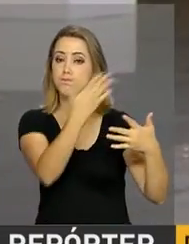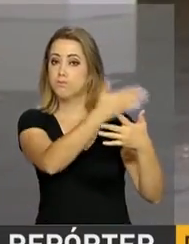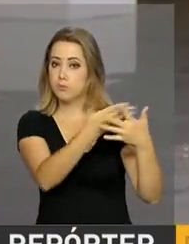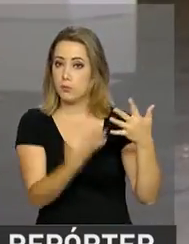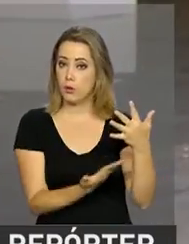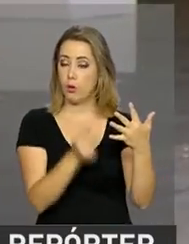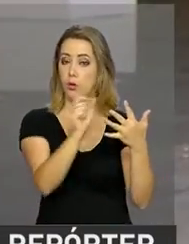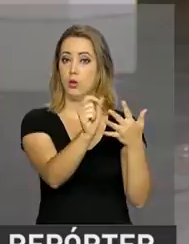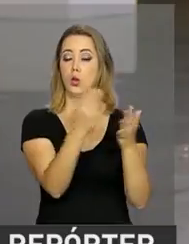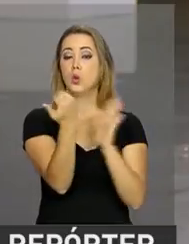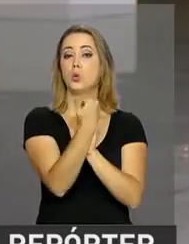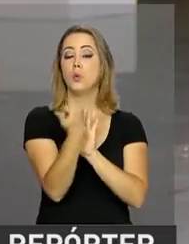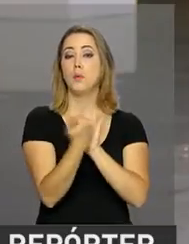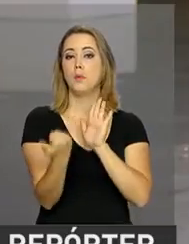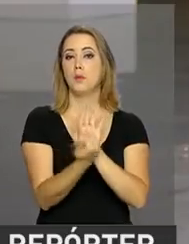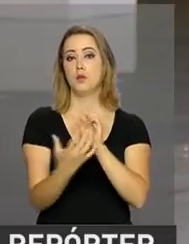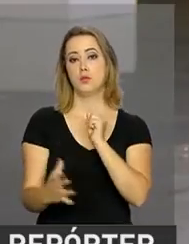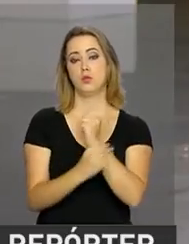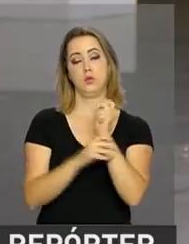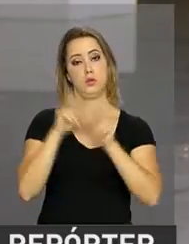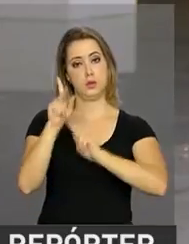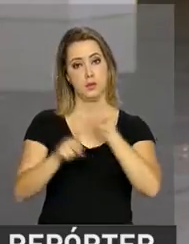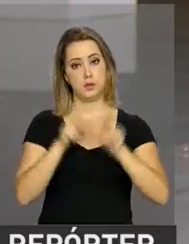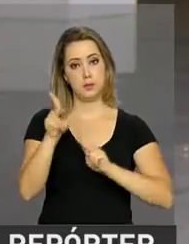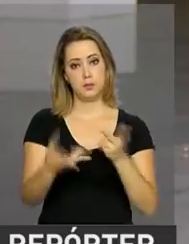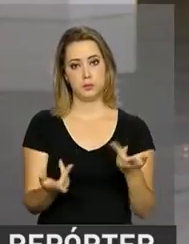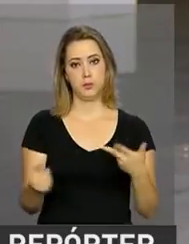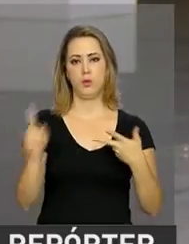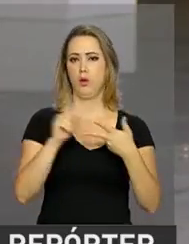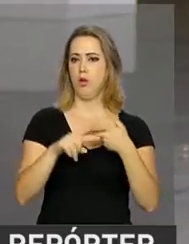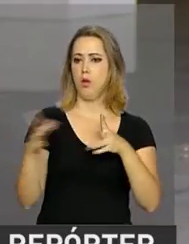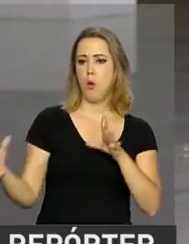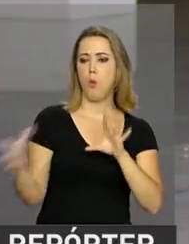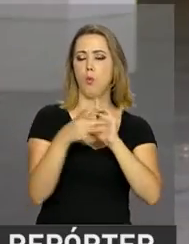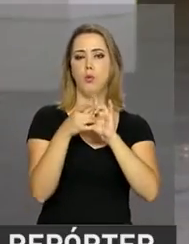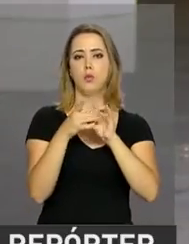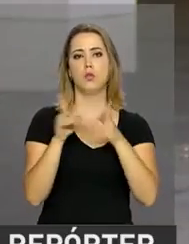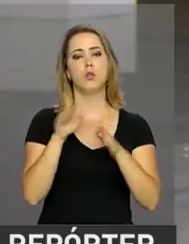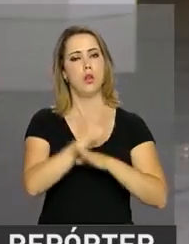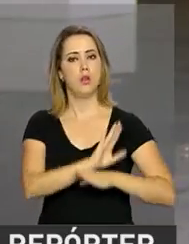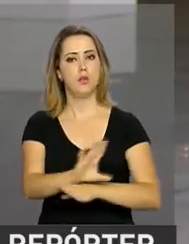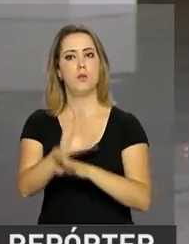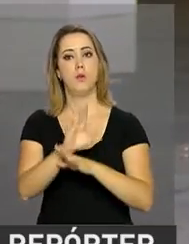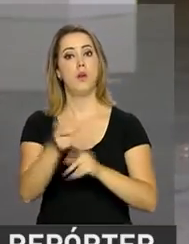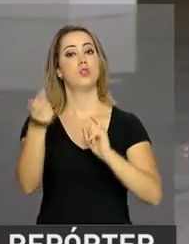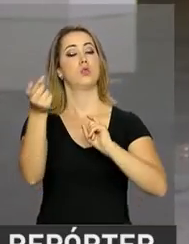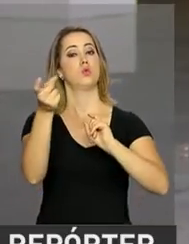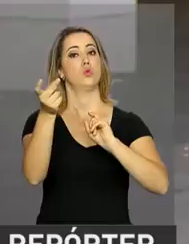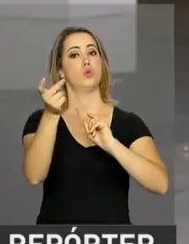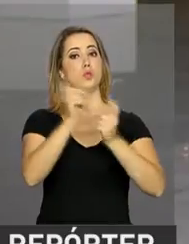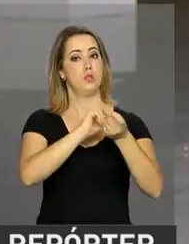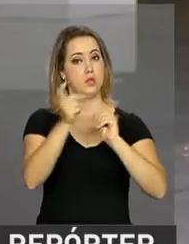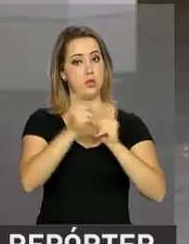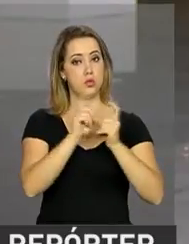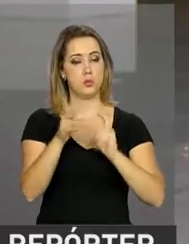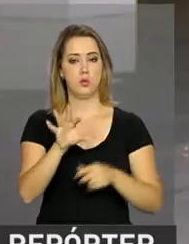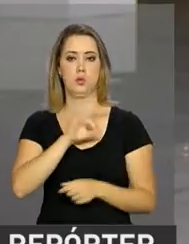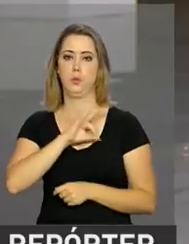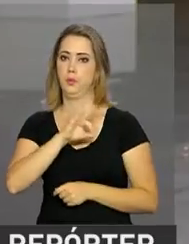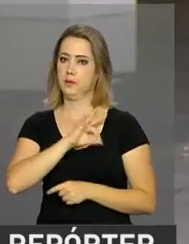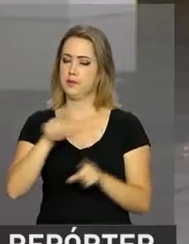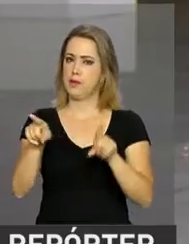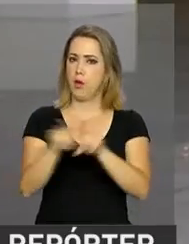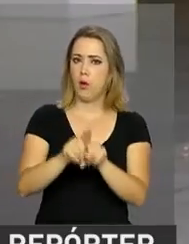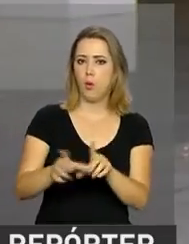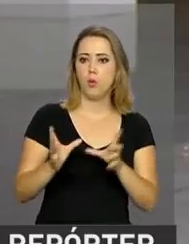plano nacional de segurança pública são eles a integração cooperação e coordenação das forças policiais e de